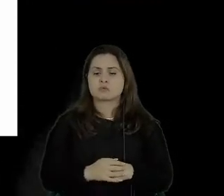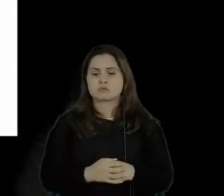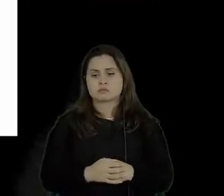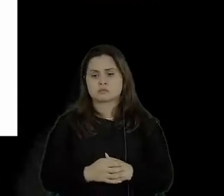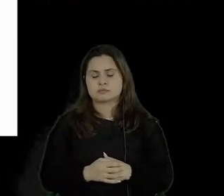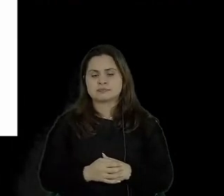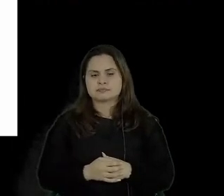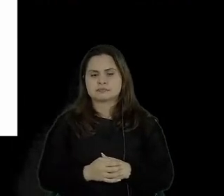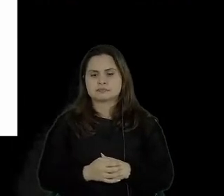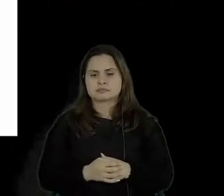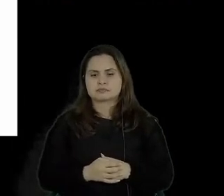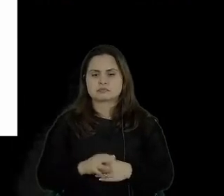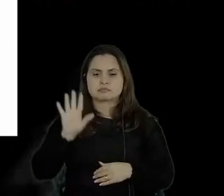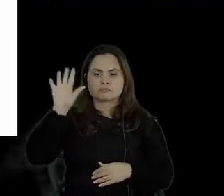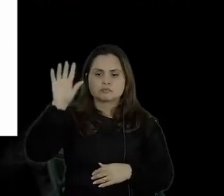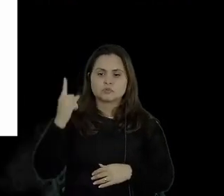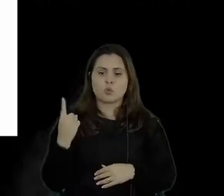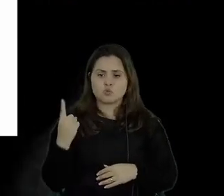Quem mais? Uma pessoa.